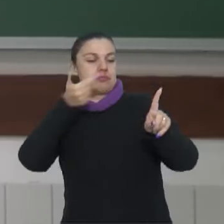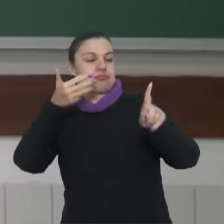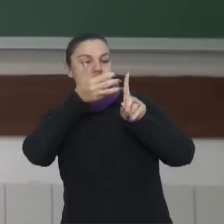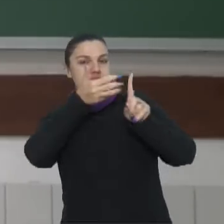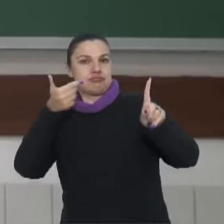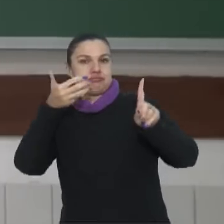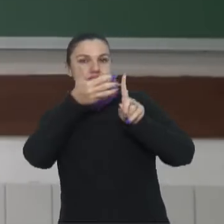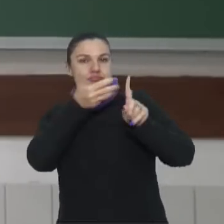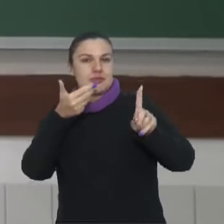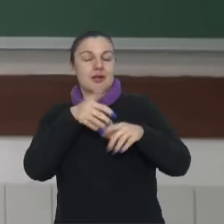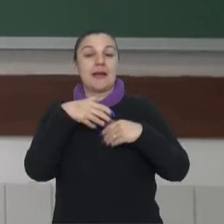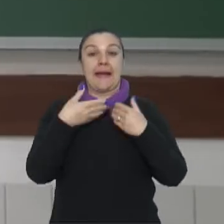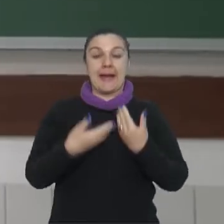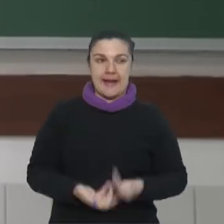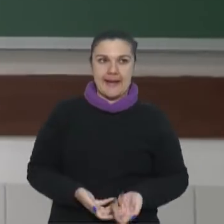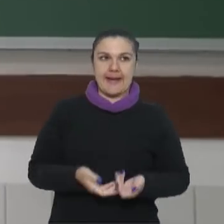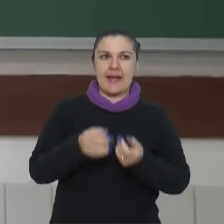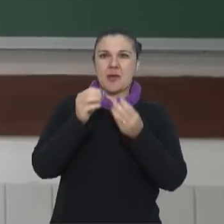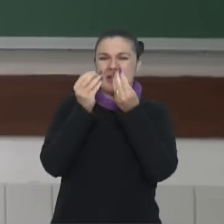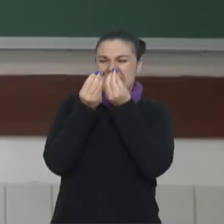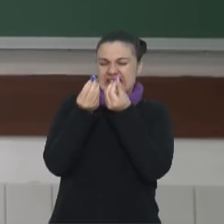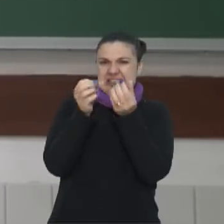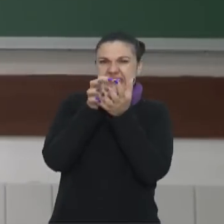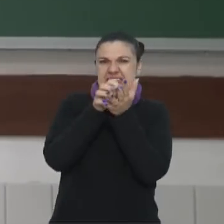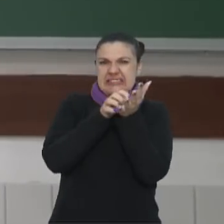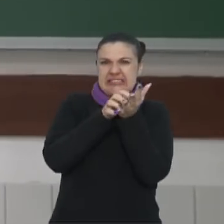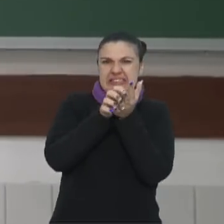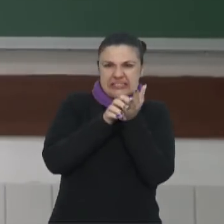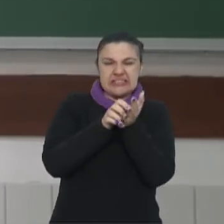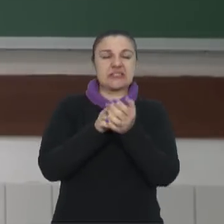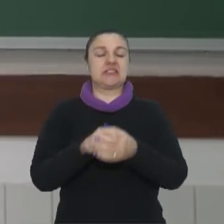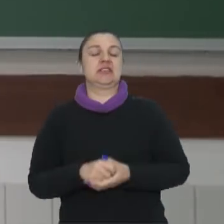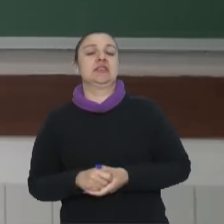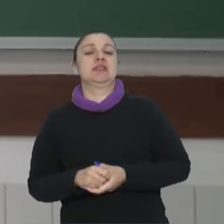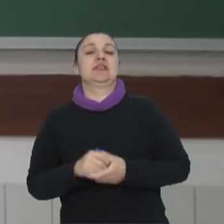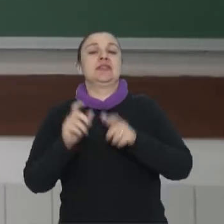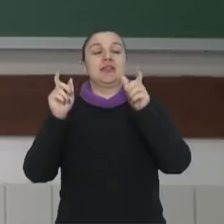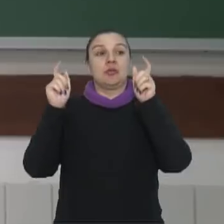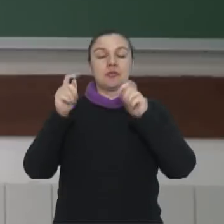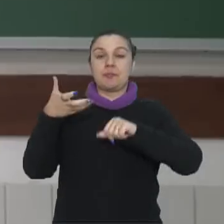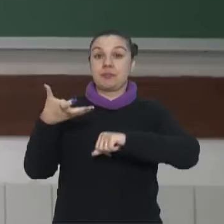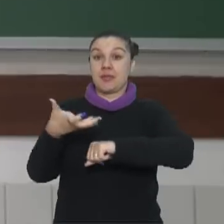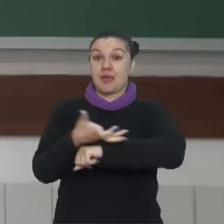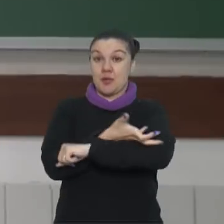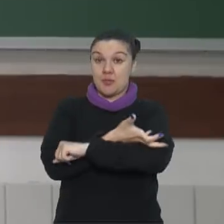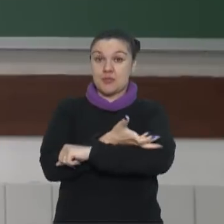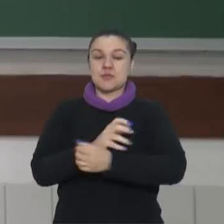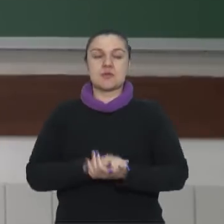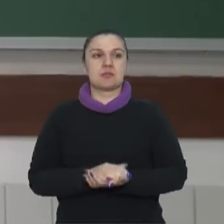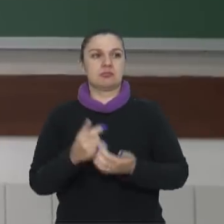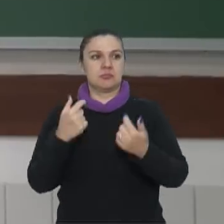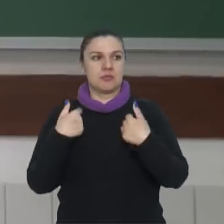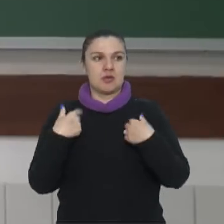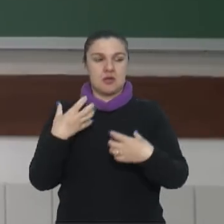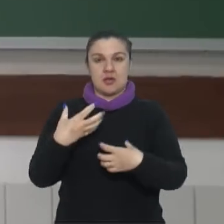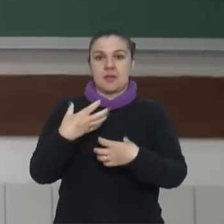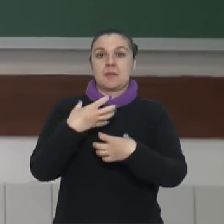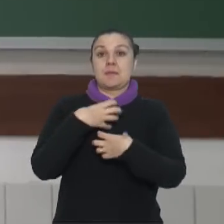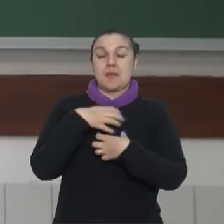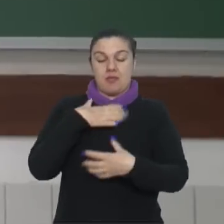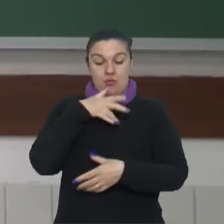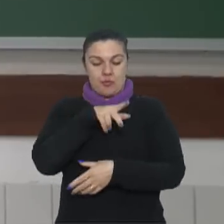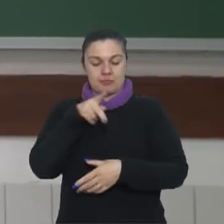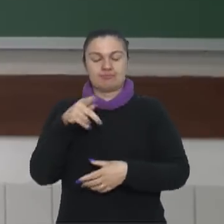né? Alguém pode dizer, olha, é áspero, né? Então veja que a gente pode relacionar. Emoções, no meu caso,